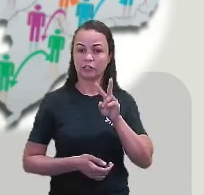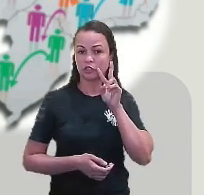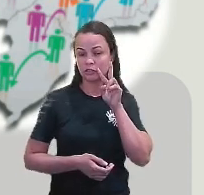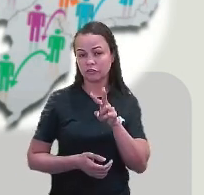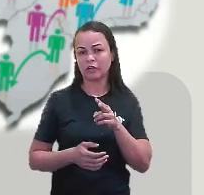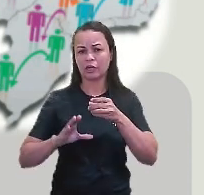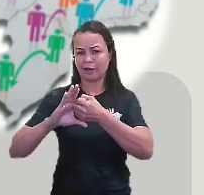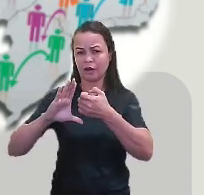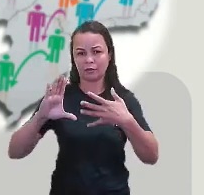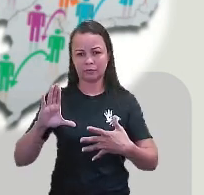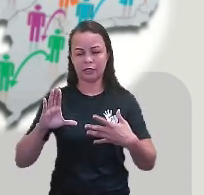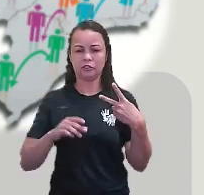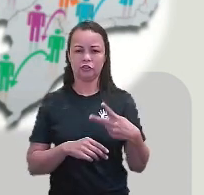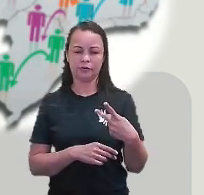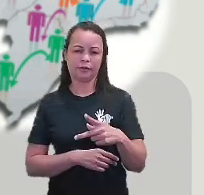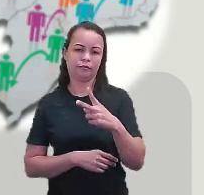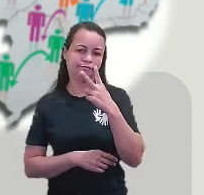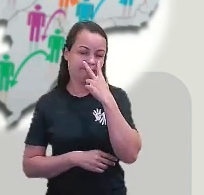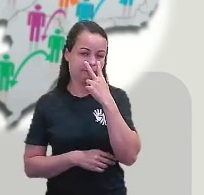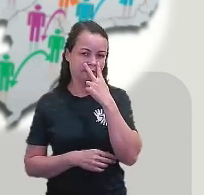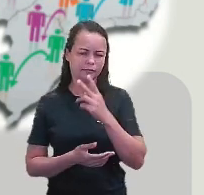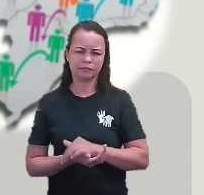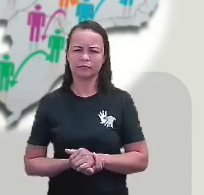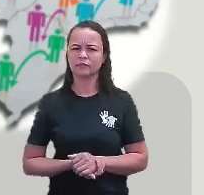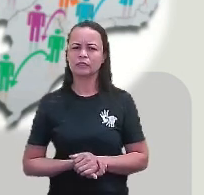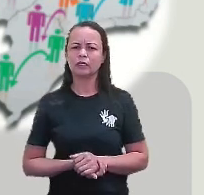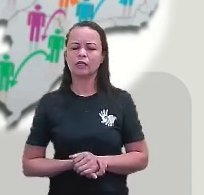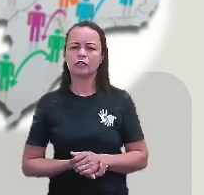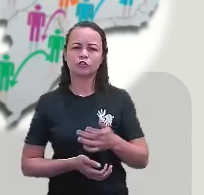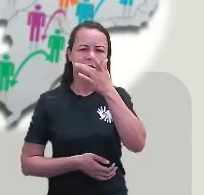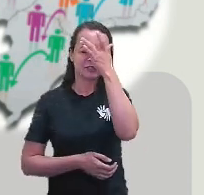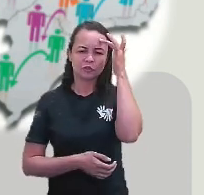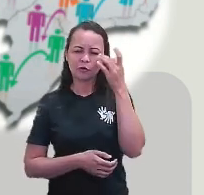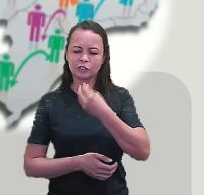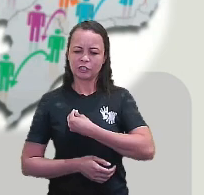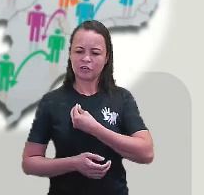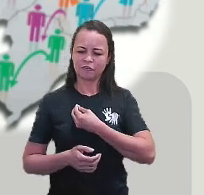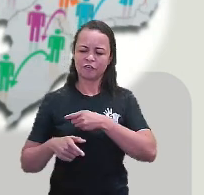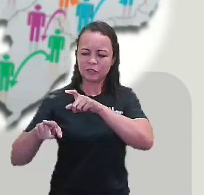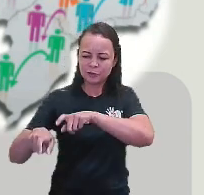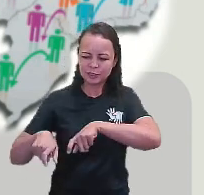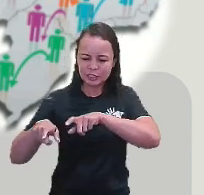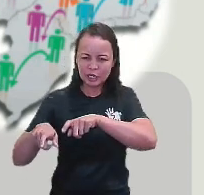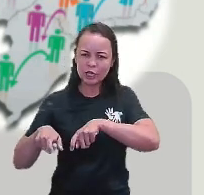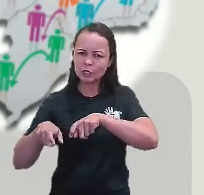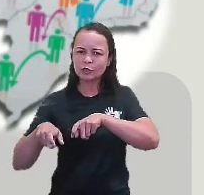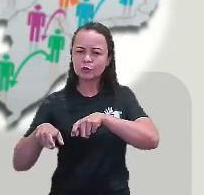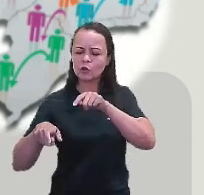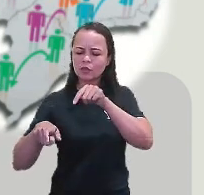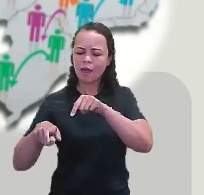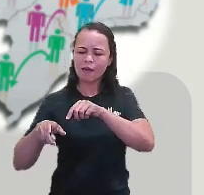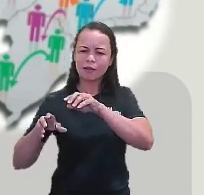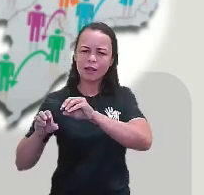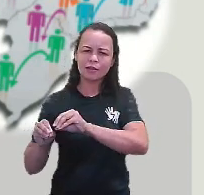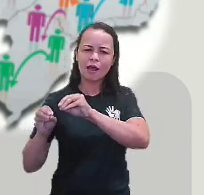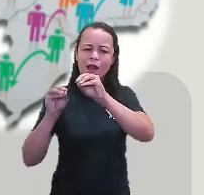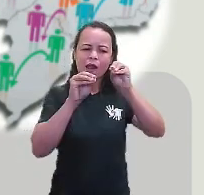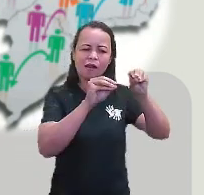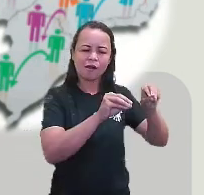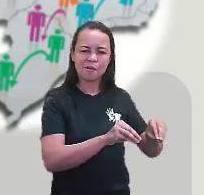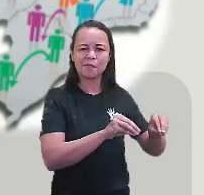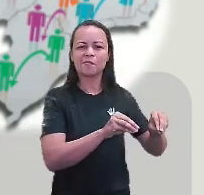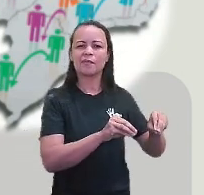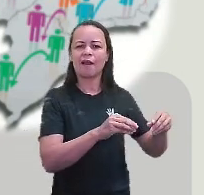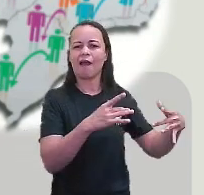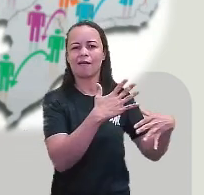pode caracterizar aqui em Vitória de Santo Antão. Quantas pessoas que moravam nos sítios, nos engenhos, deixaram seus lares para